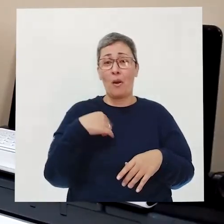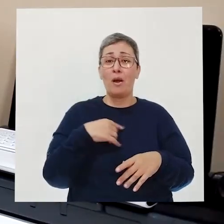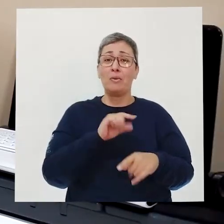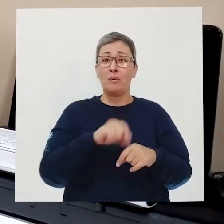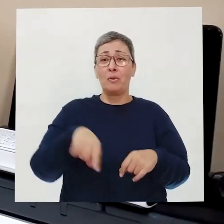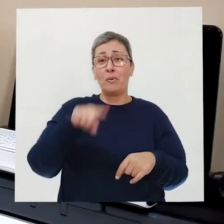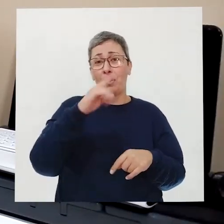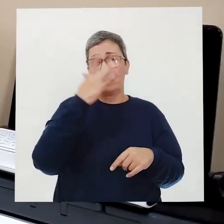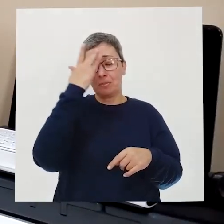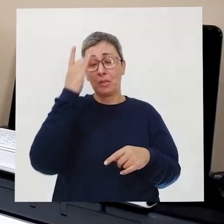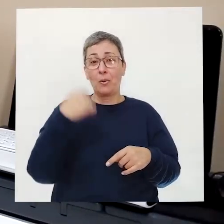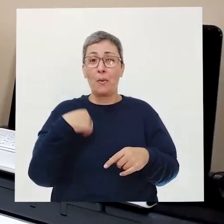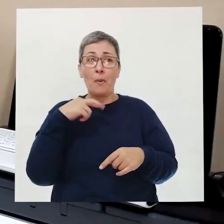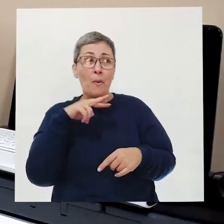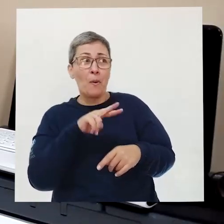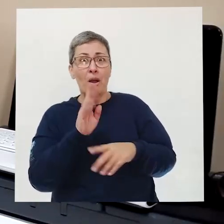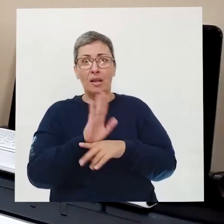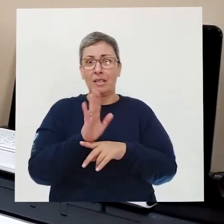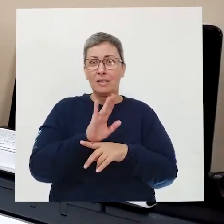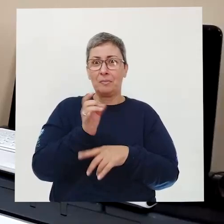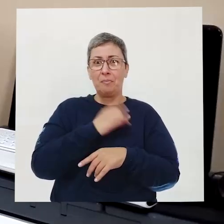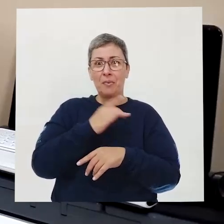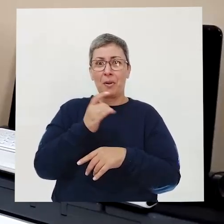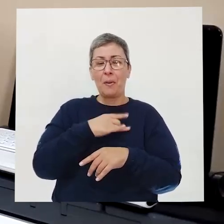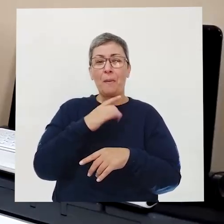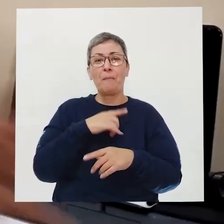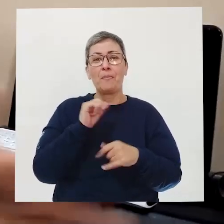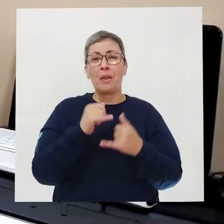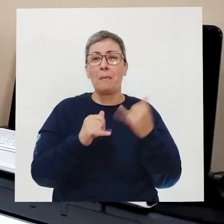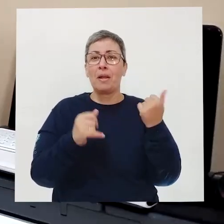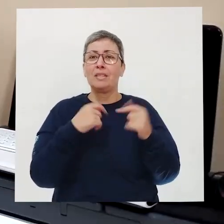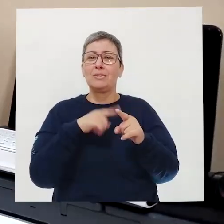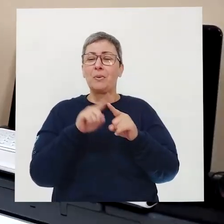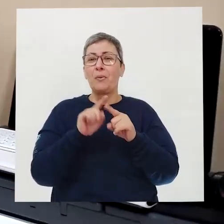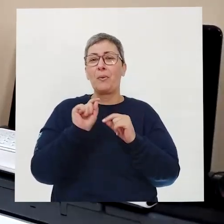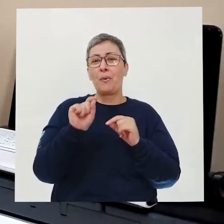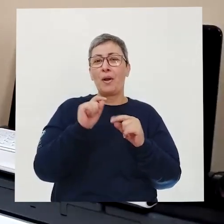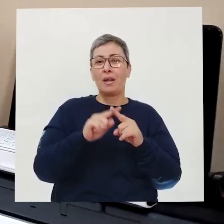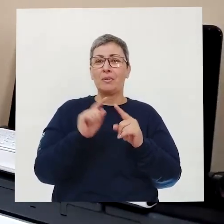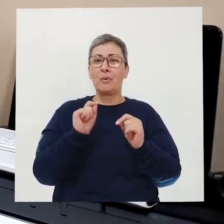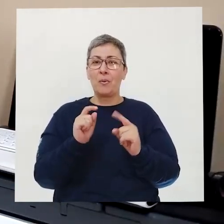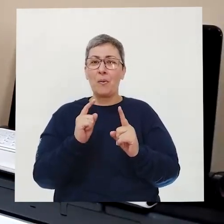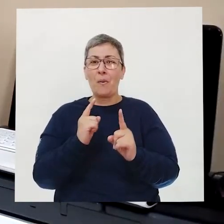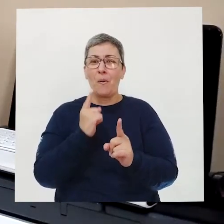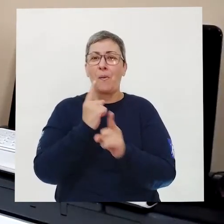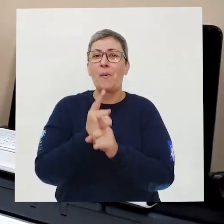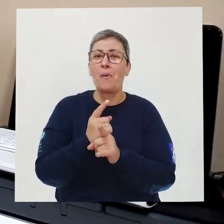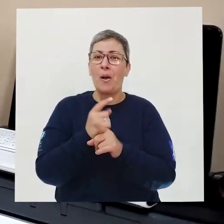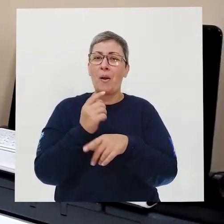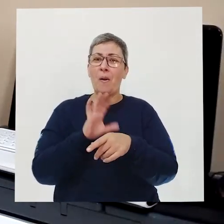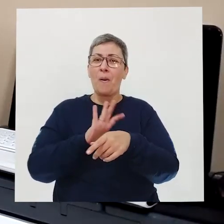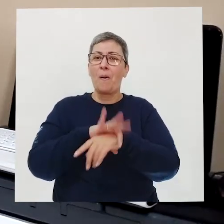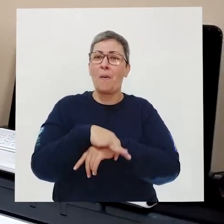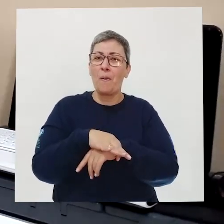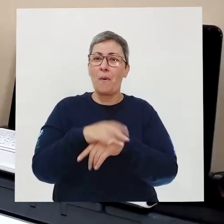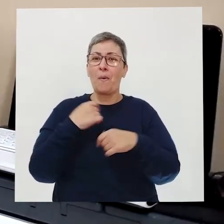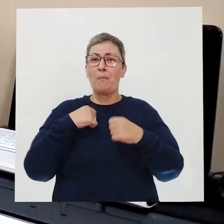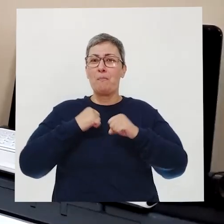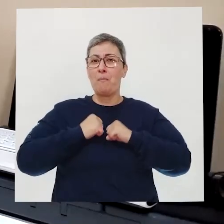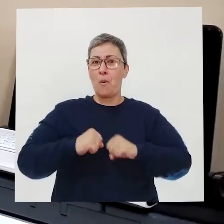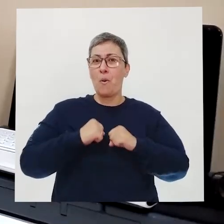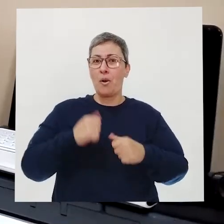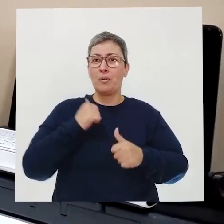algumas pessoas veem os filmes de terror como uma saída para enfrentar com segurança o